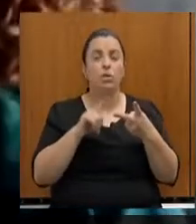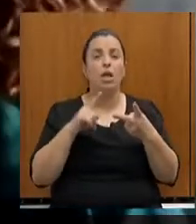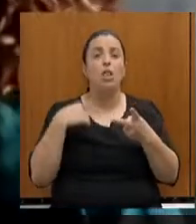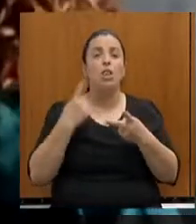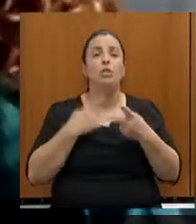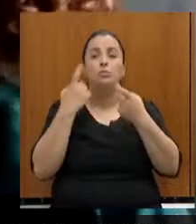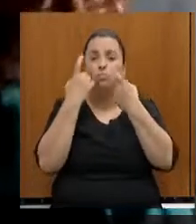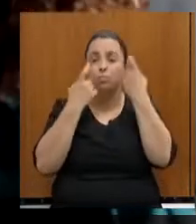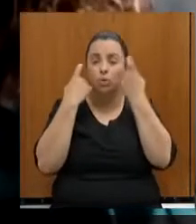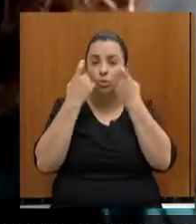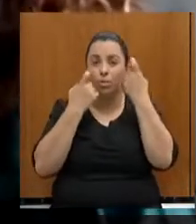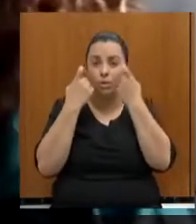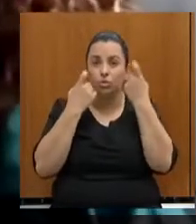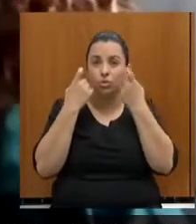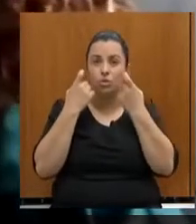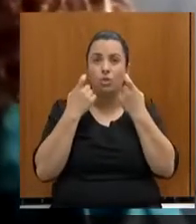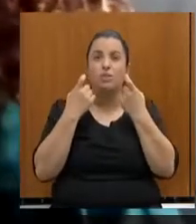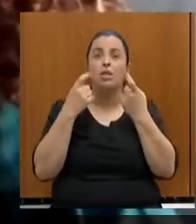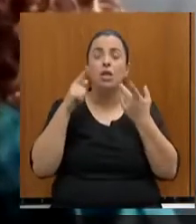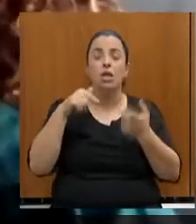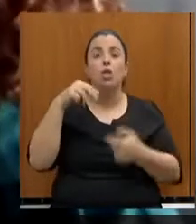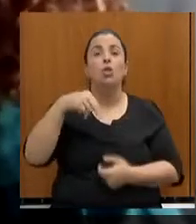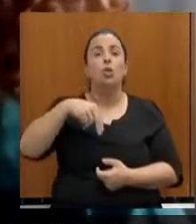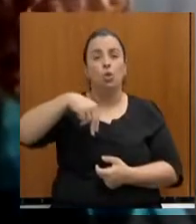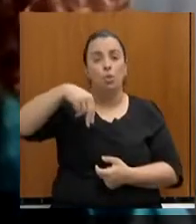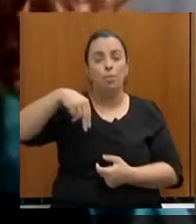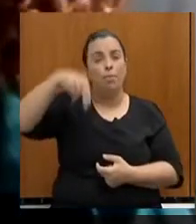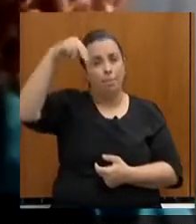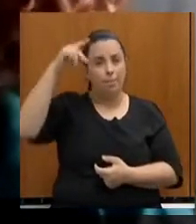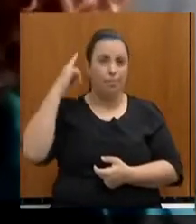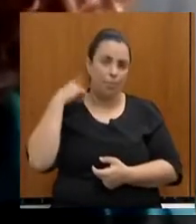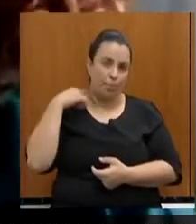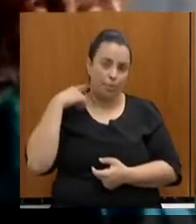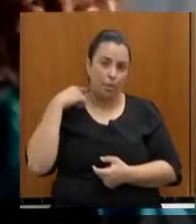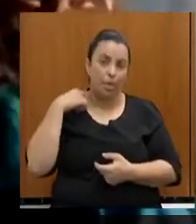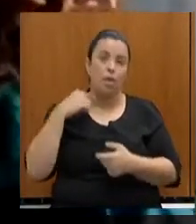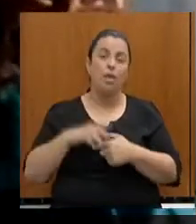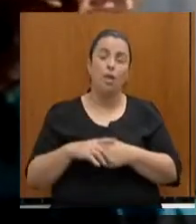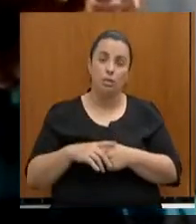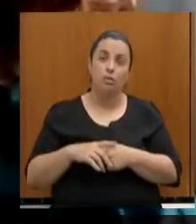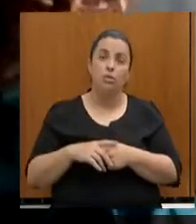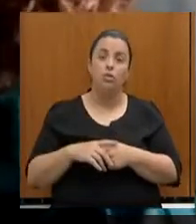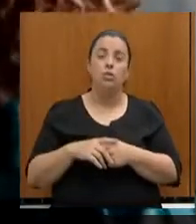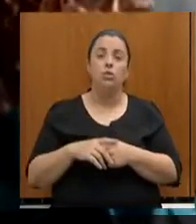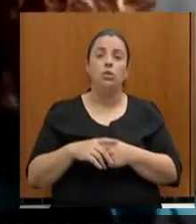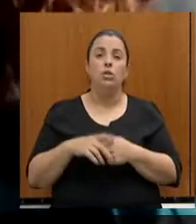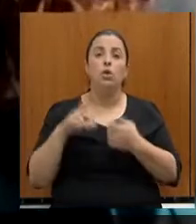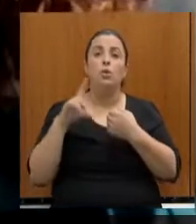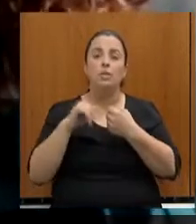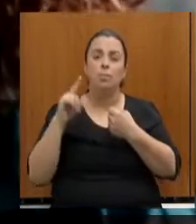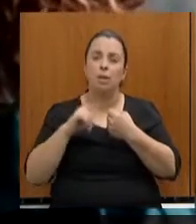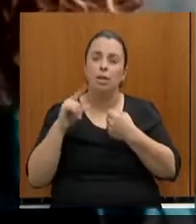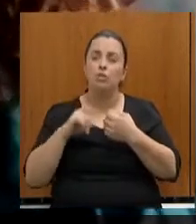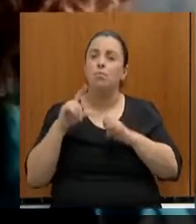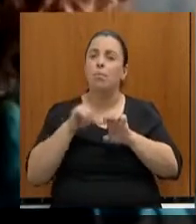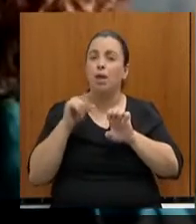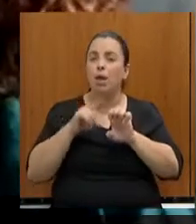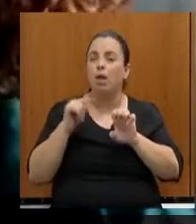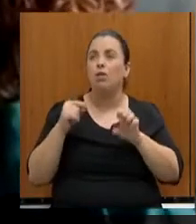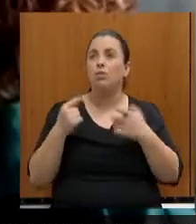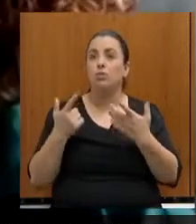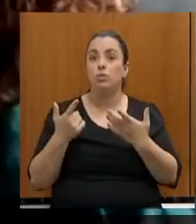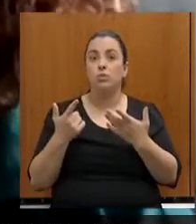nossas preocupações aqui no território do norte de Minas tem a ver com os grandes Empreendimentos em um recenseamento passa por Minas Gerais